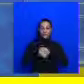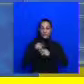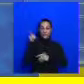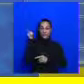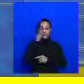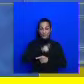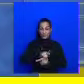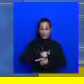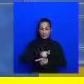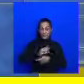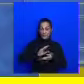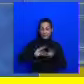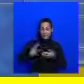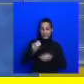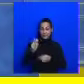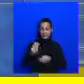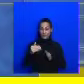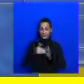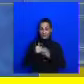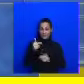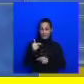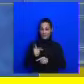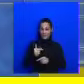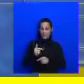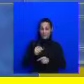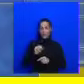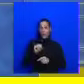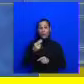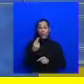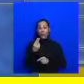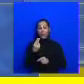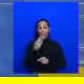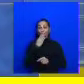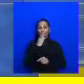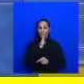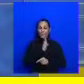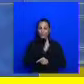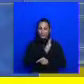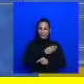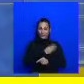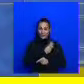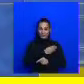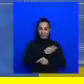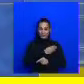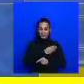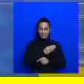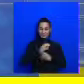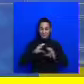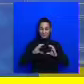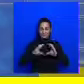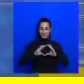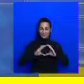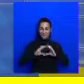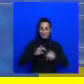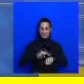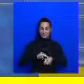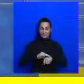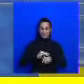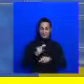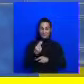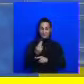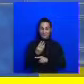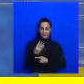você ganha acertando de 3 a 7 números ou acertando o time do coração. Bola